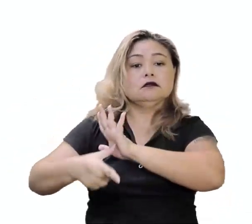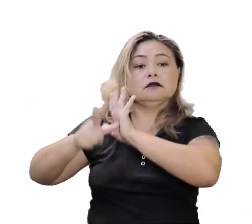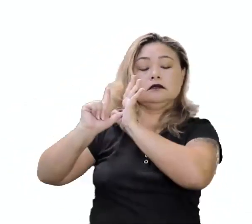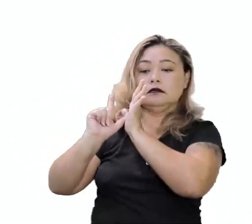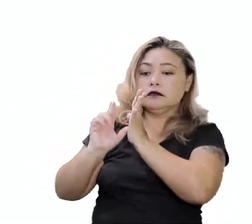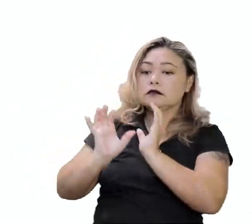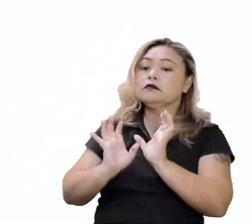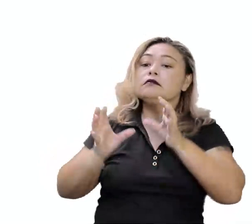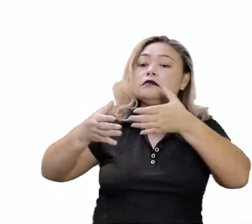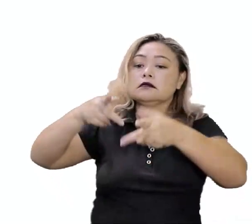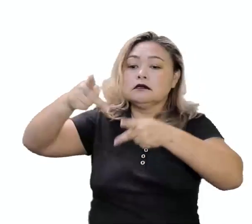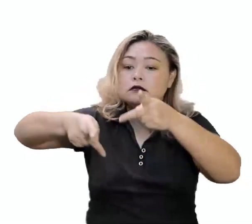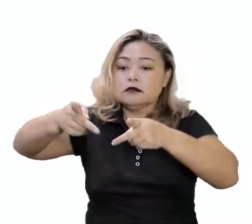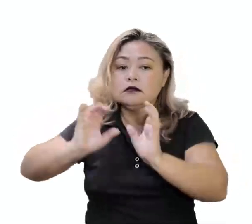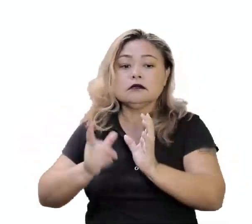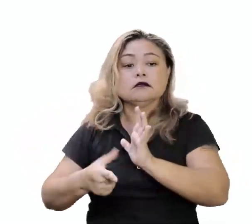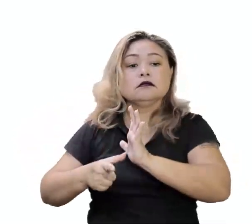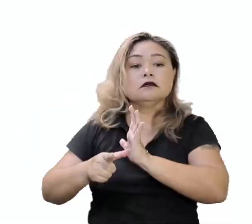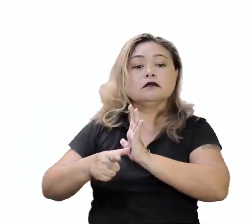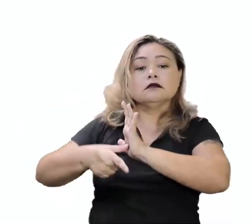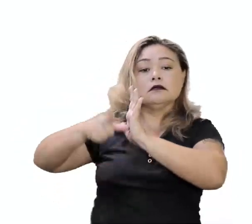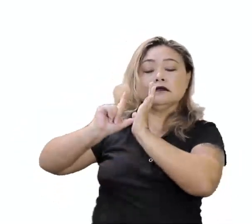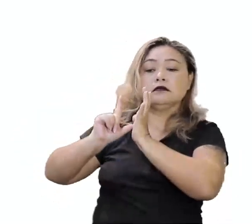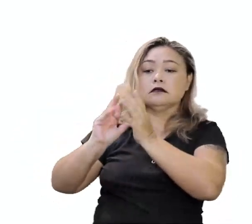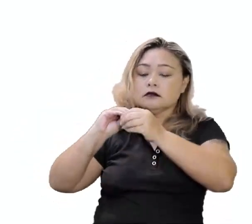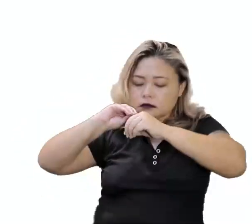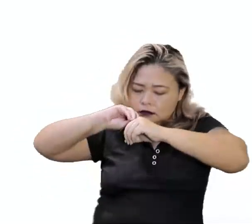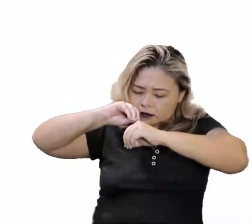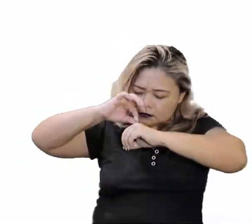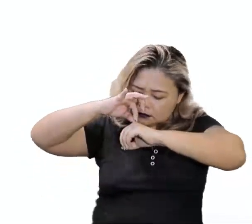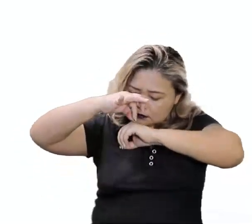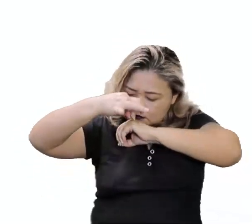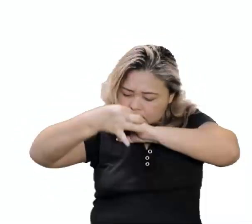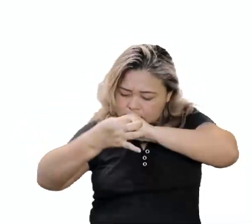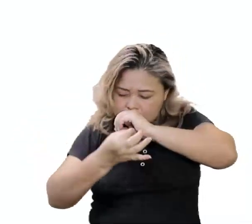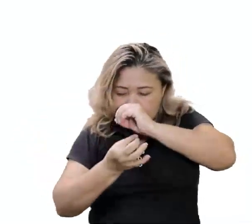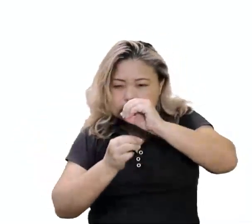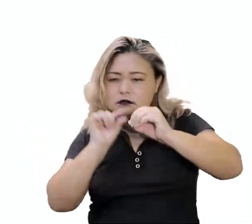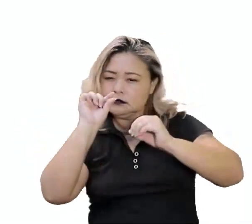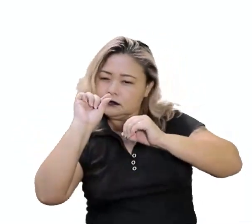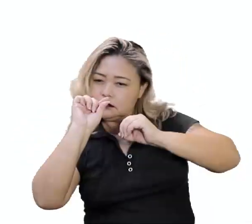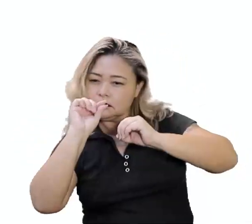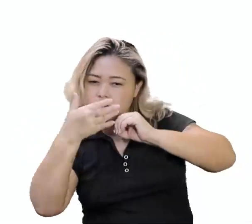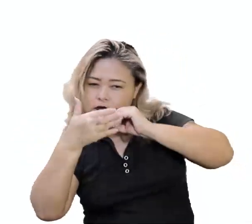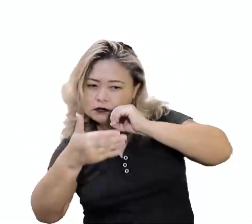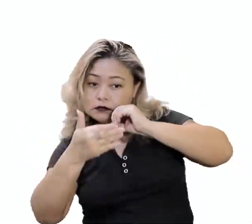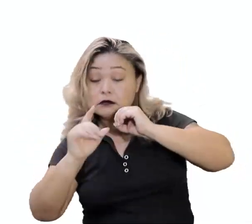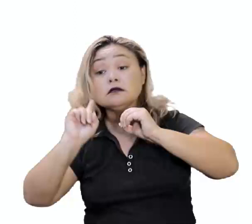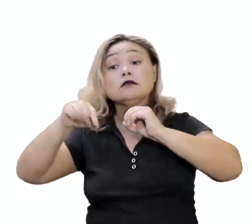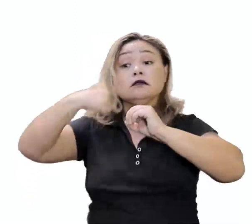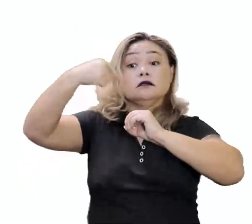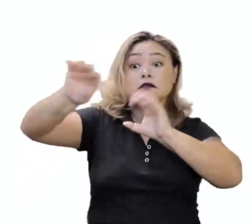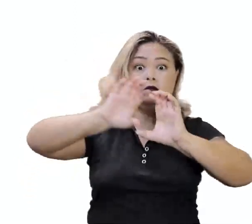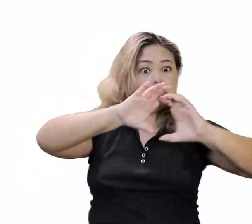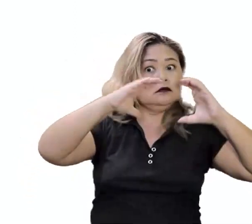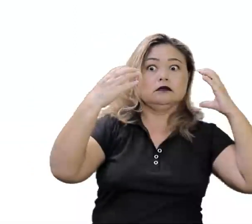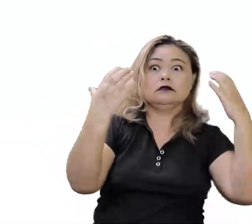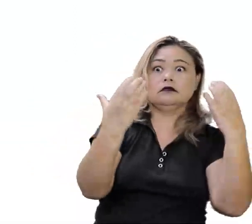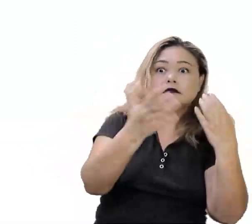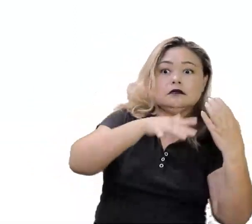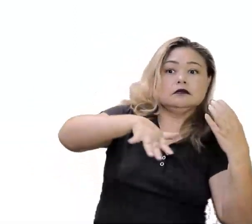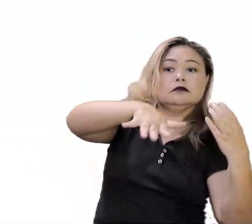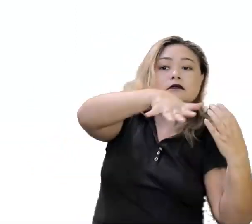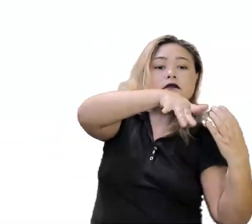antes da população, antes dos organismos, após as